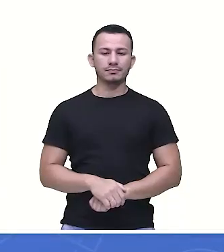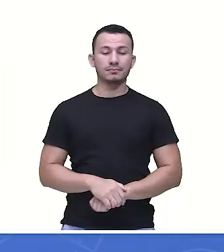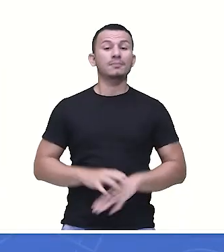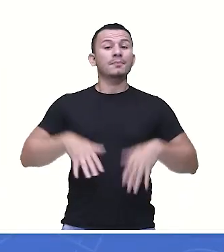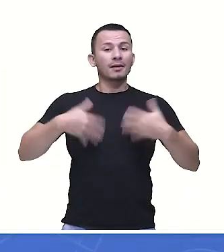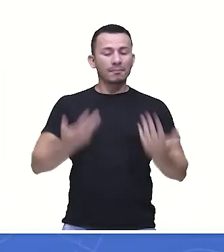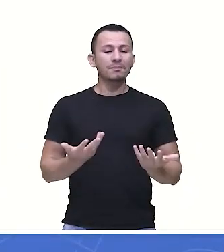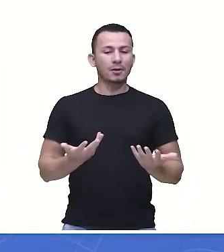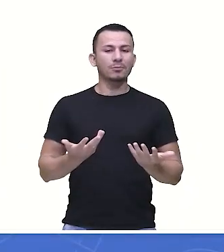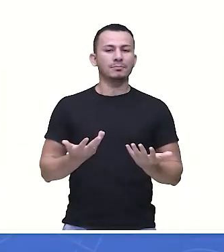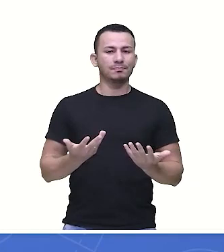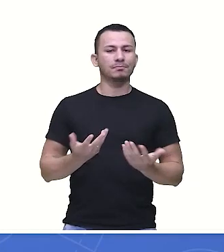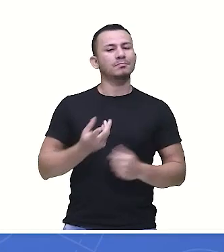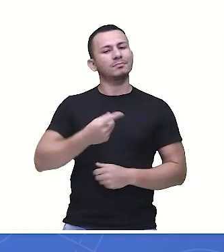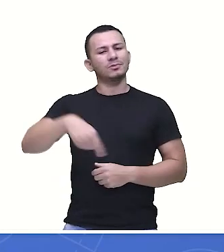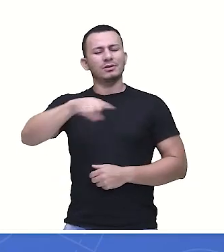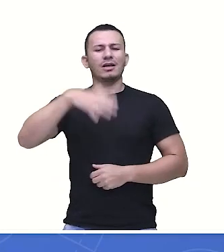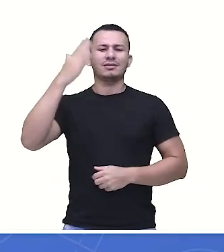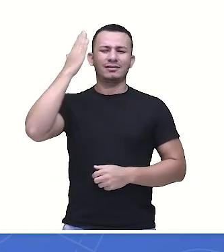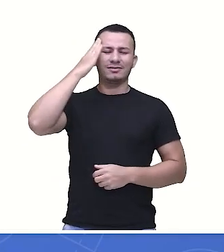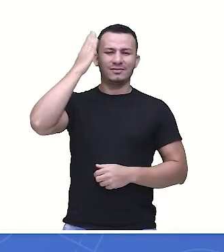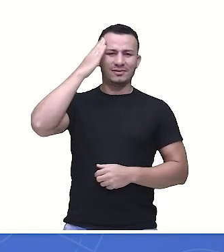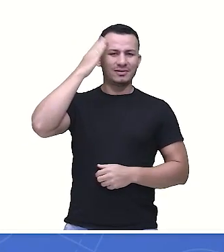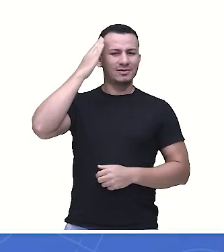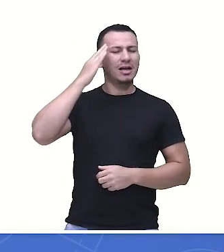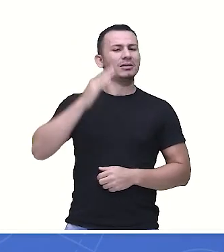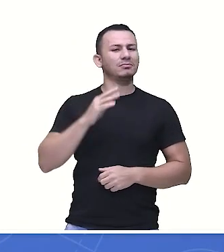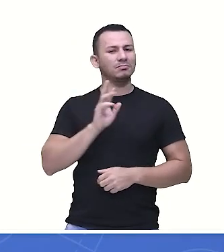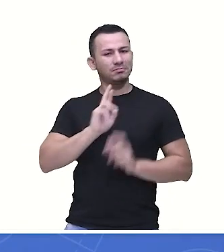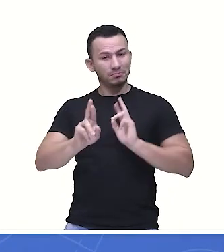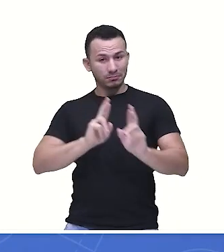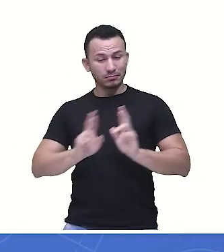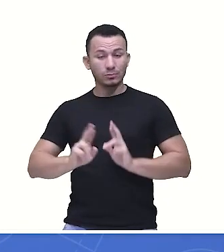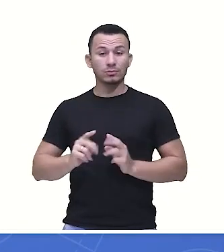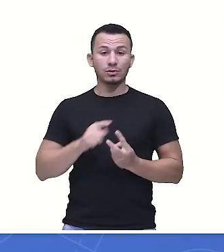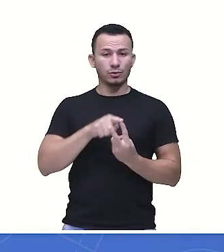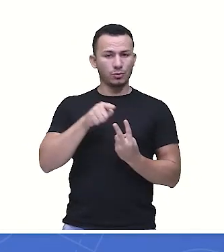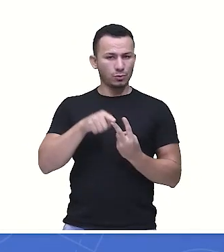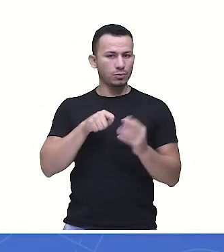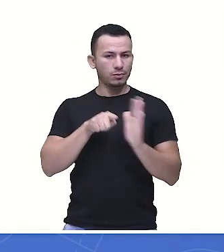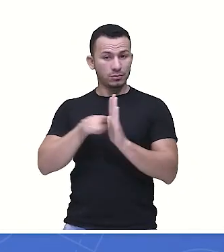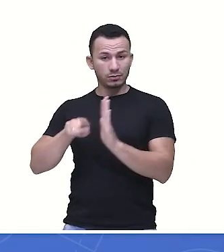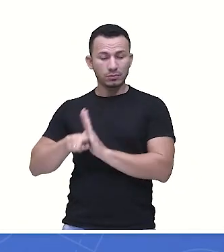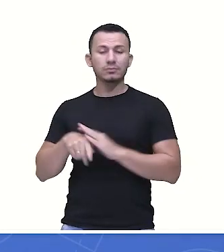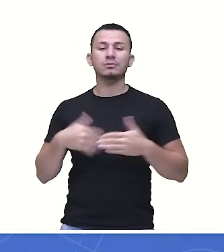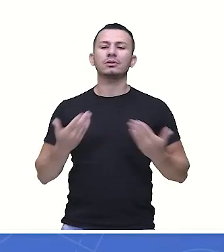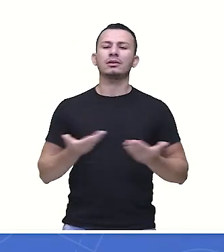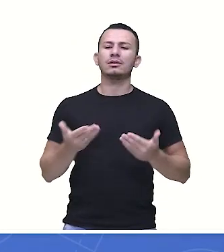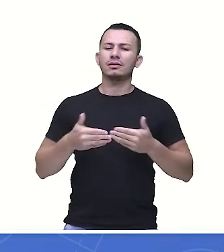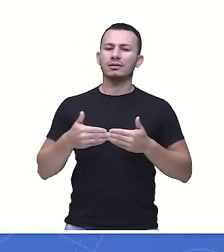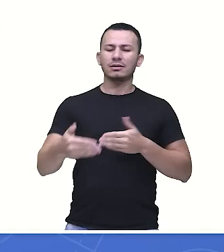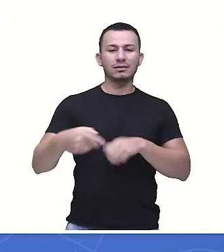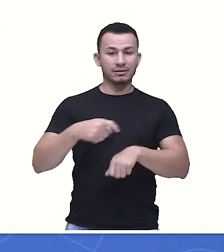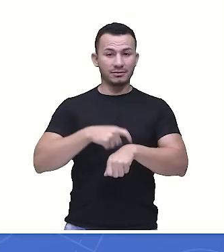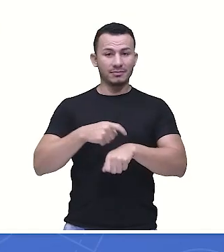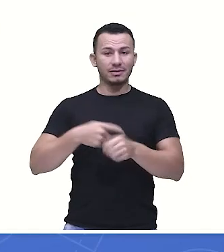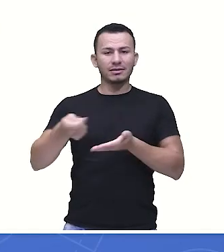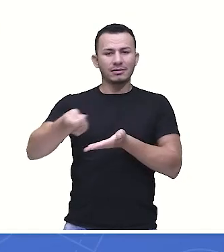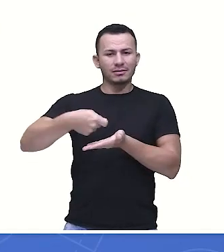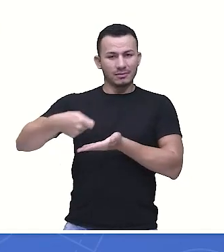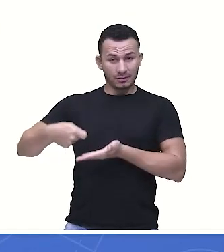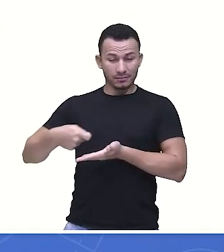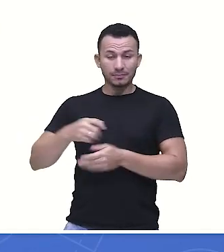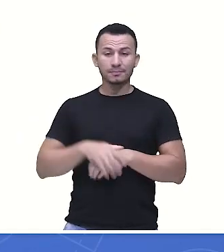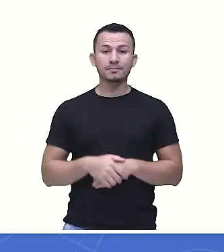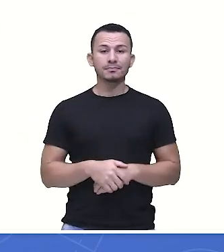Muito bem, vocês fizeram aí as questões, as duas questões, e agora a gente vai então fazer a correção,